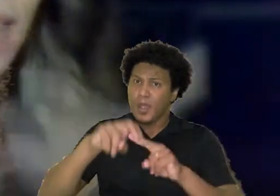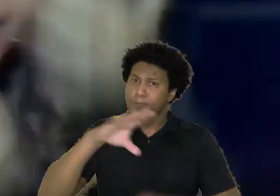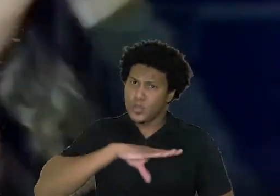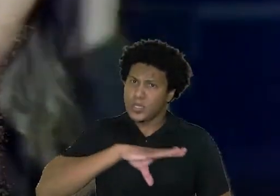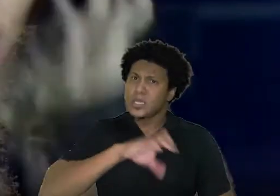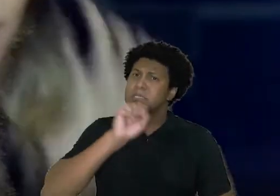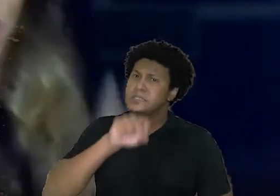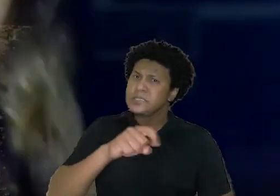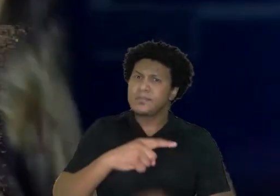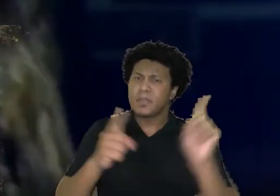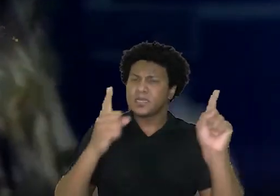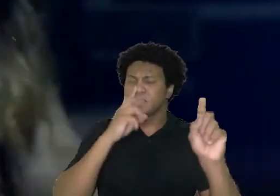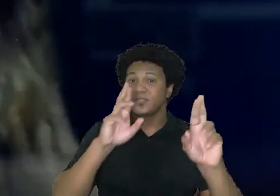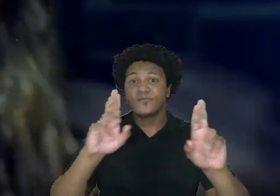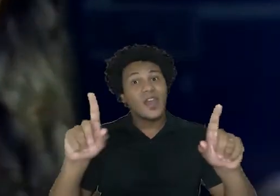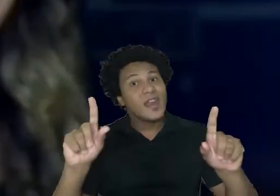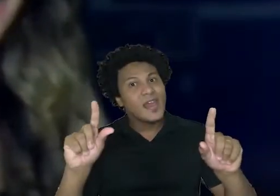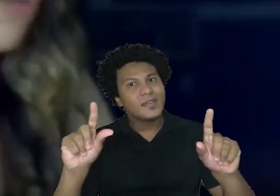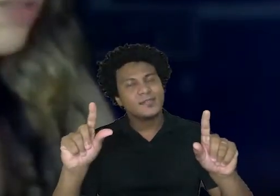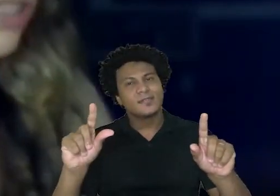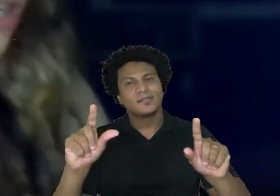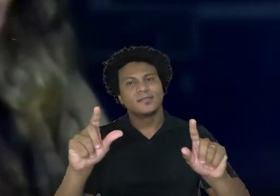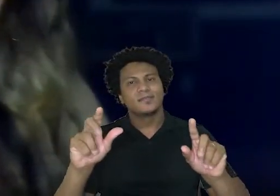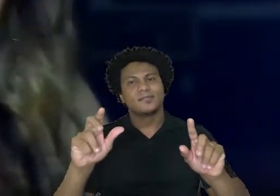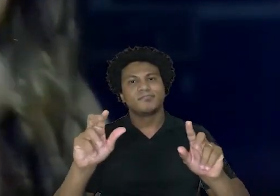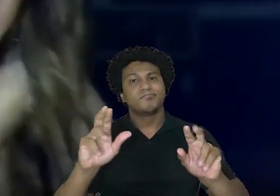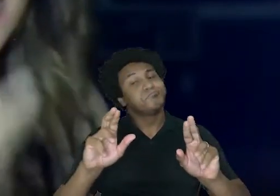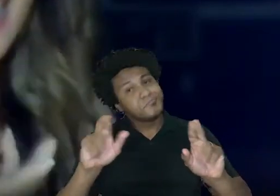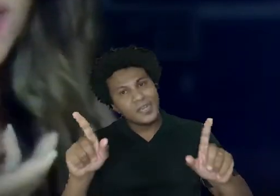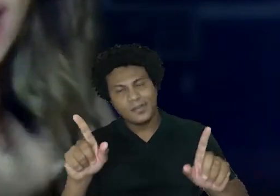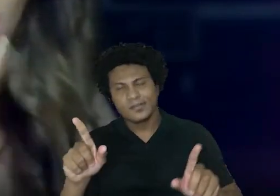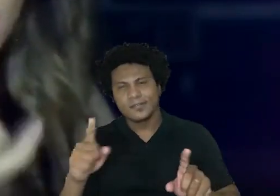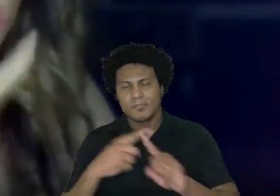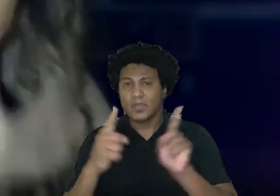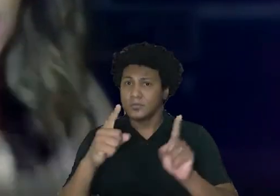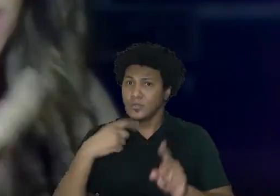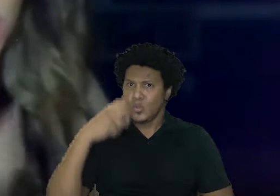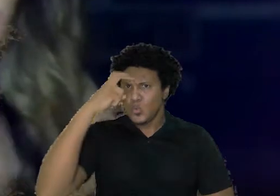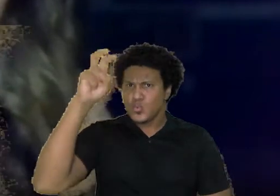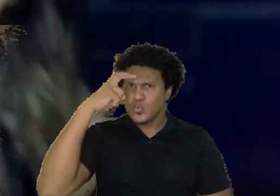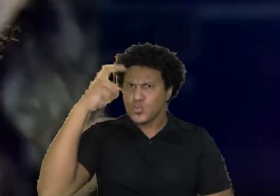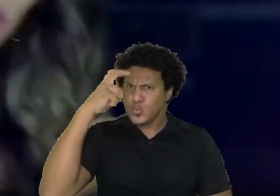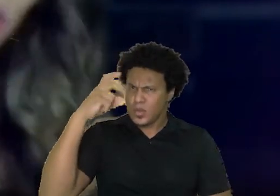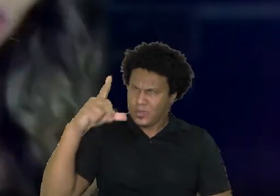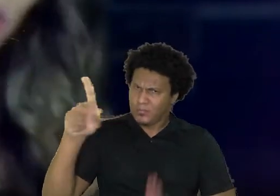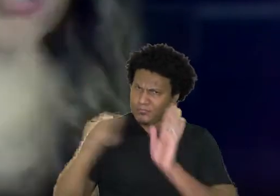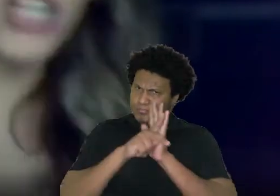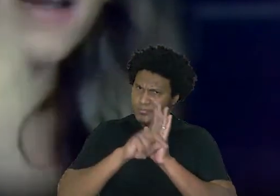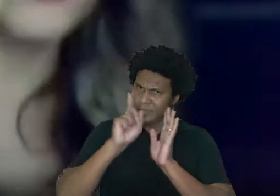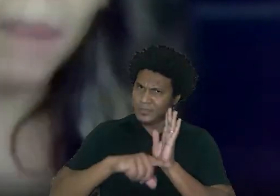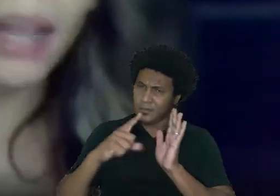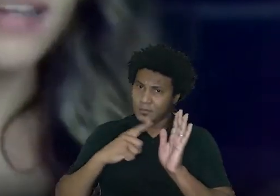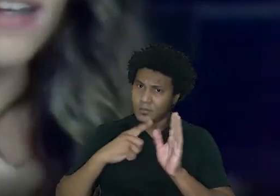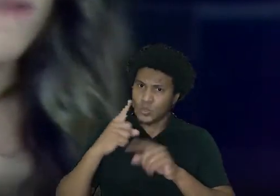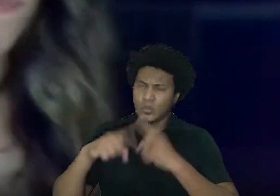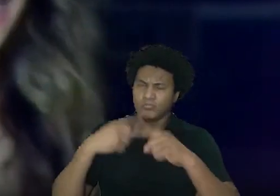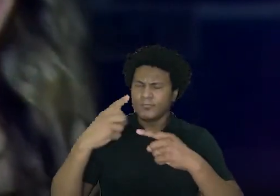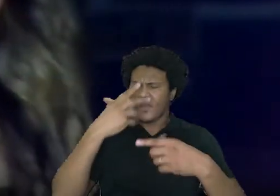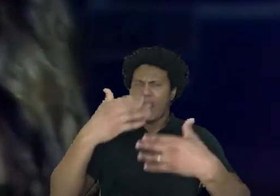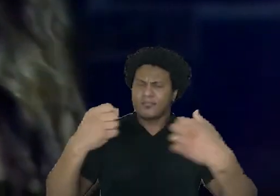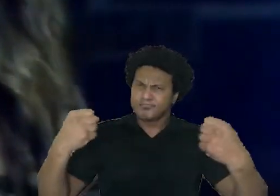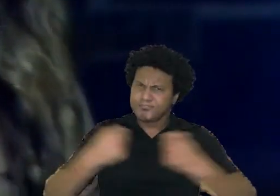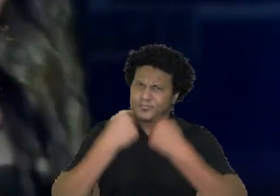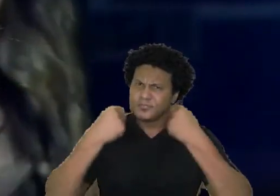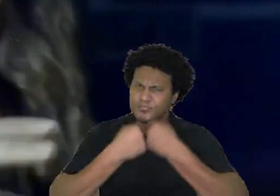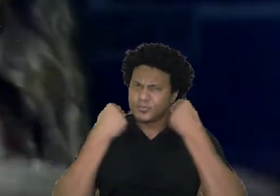expressar, artisticamente, inclusive, mas de manifestação. A audiodescrição é uma construção a partir do português, mas é uma construção de linguagem também, né?